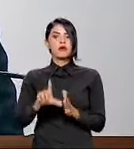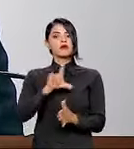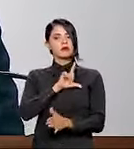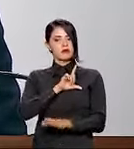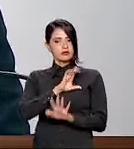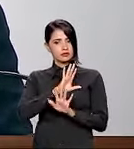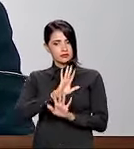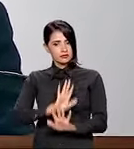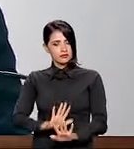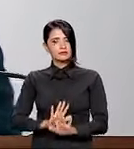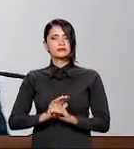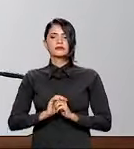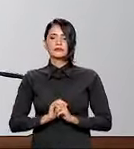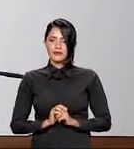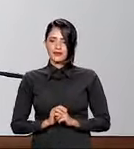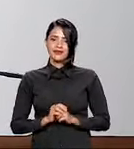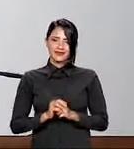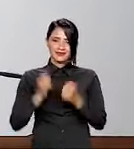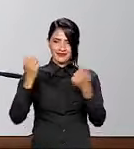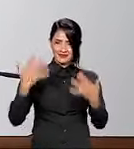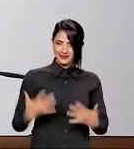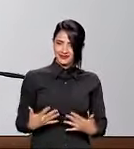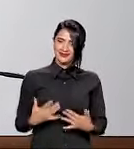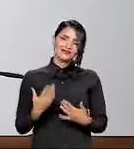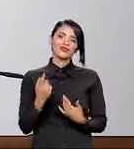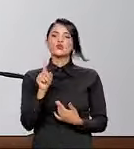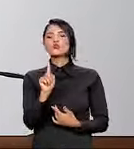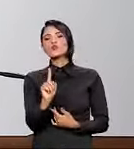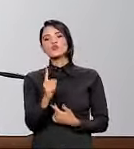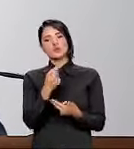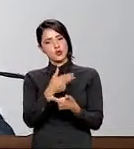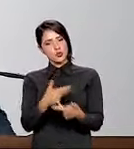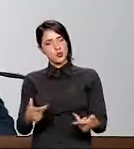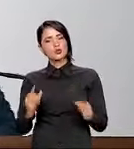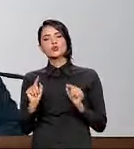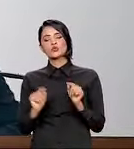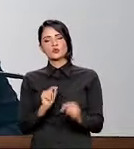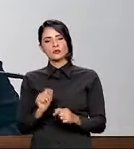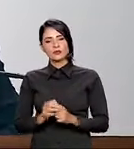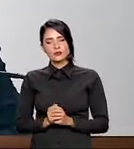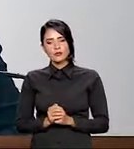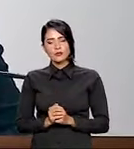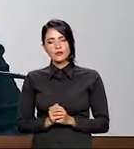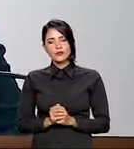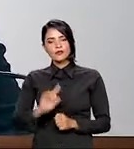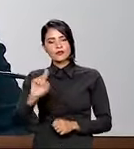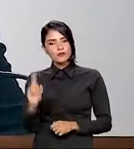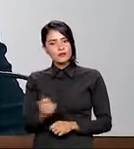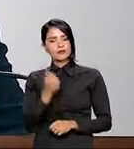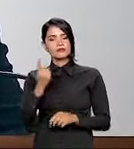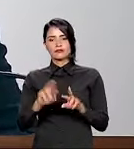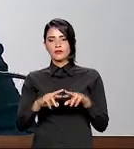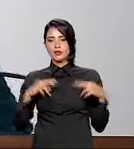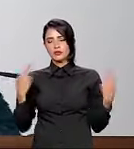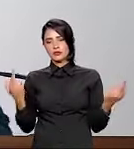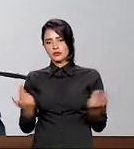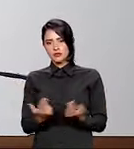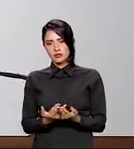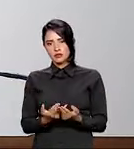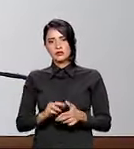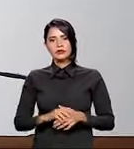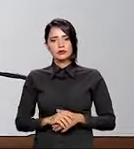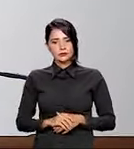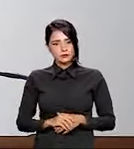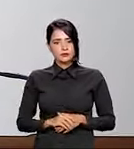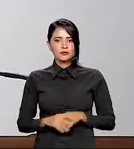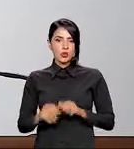antes dizendo uma coisa, sabe? É a primeira reunião